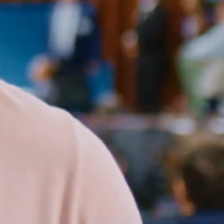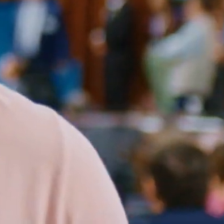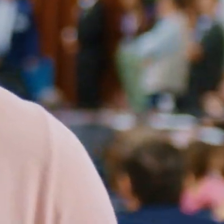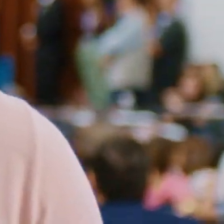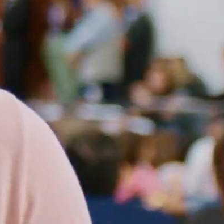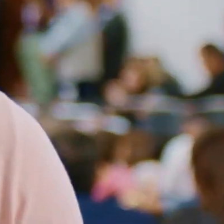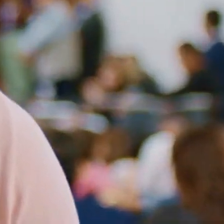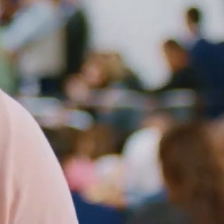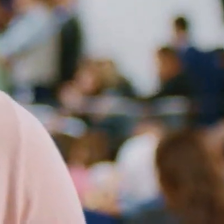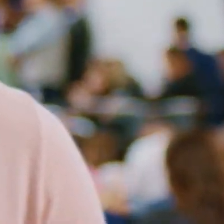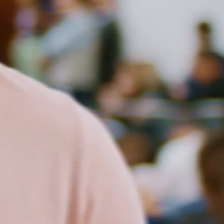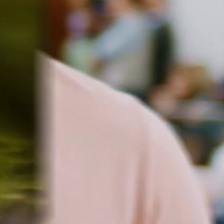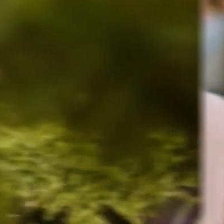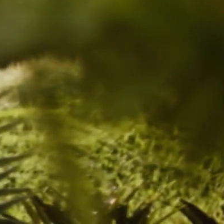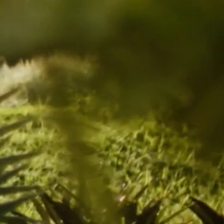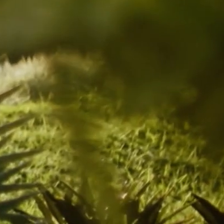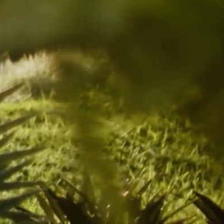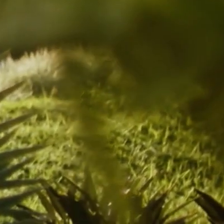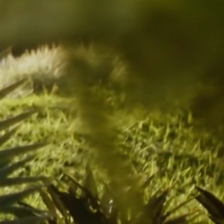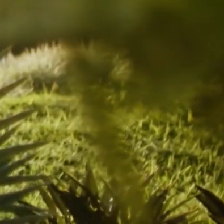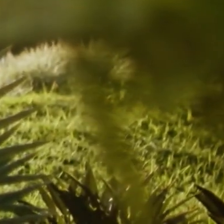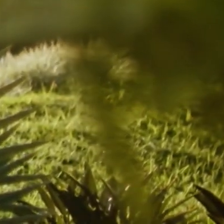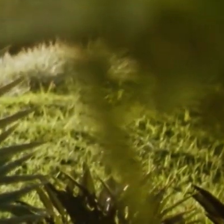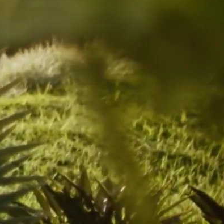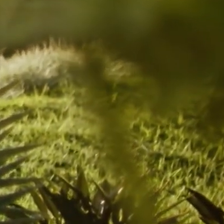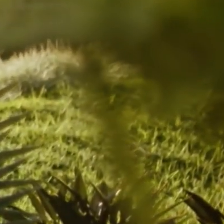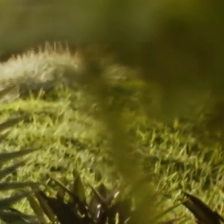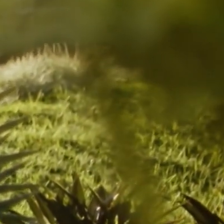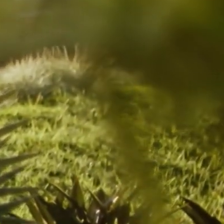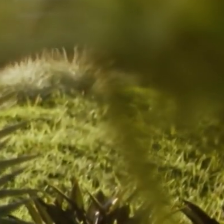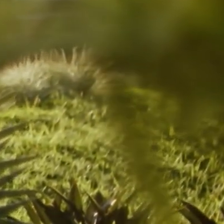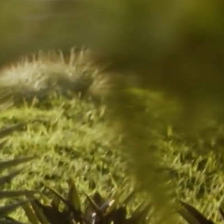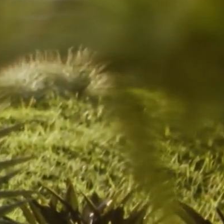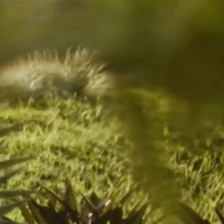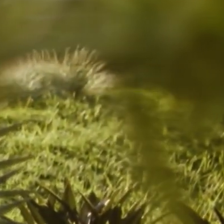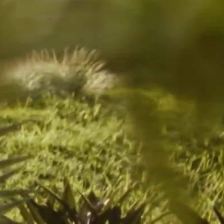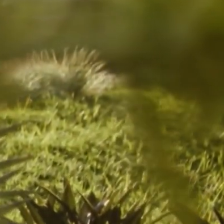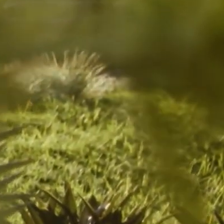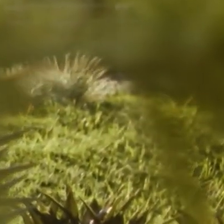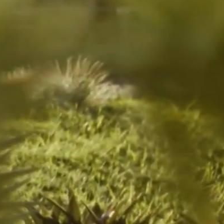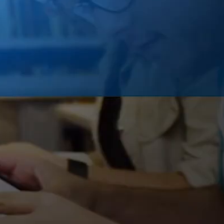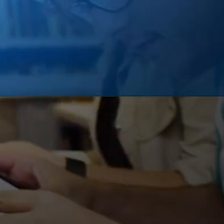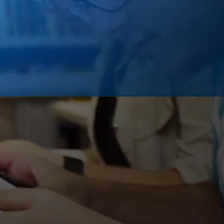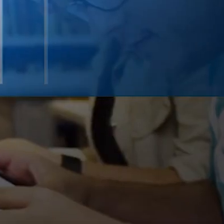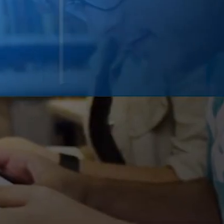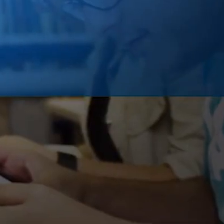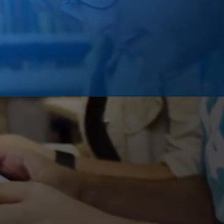Esta casa é sua. Assembleia Legislativa de Mato Grosso do Sul.